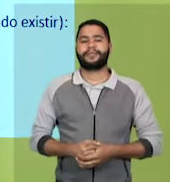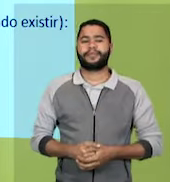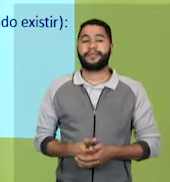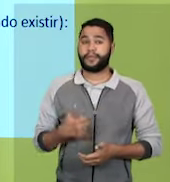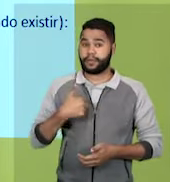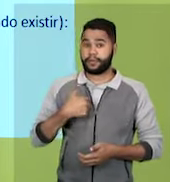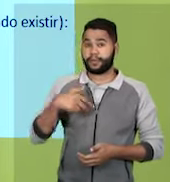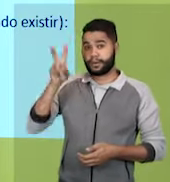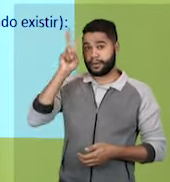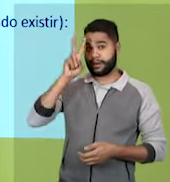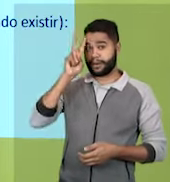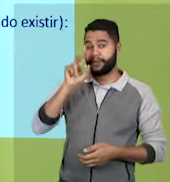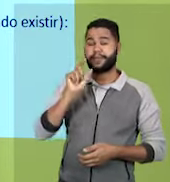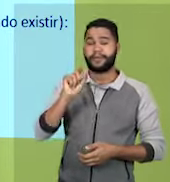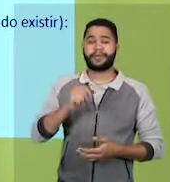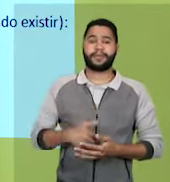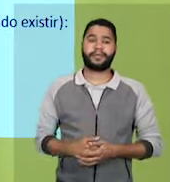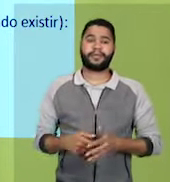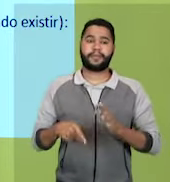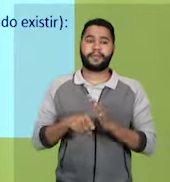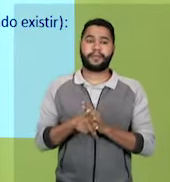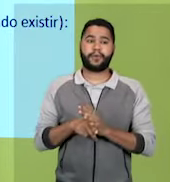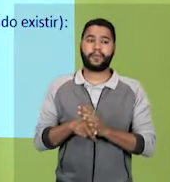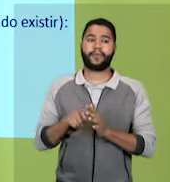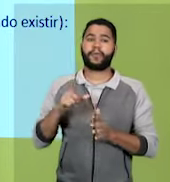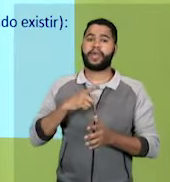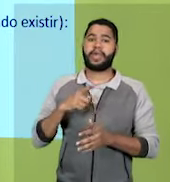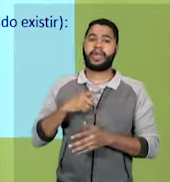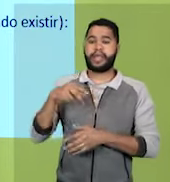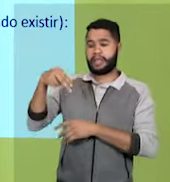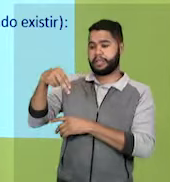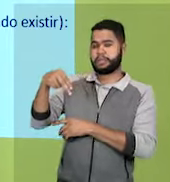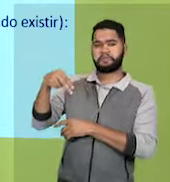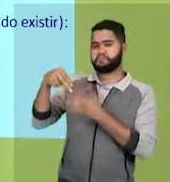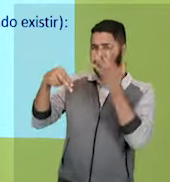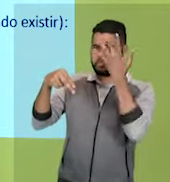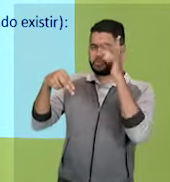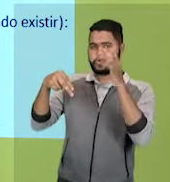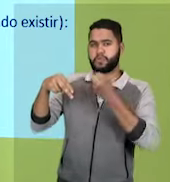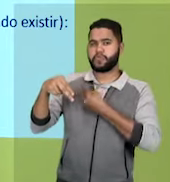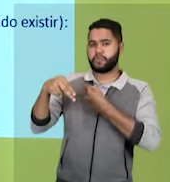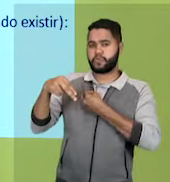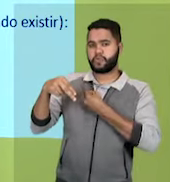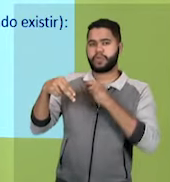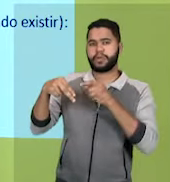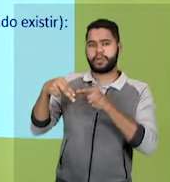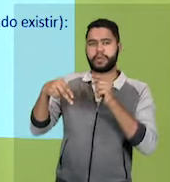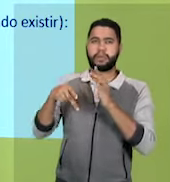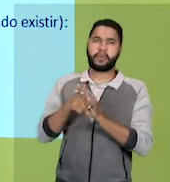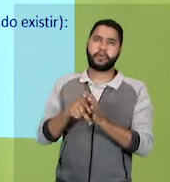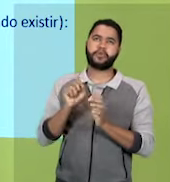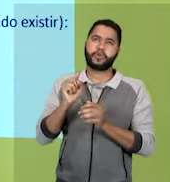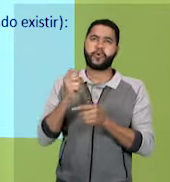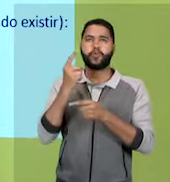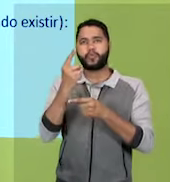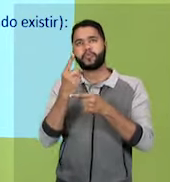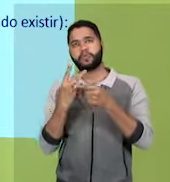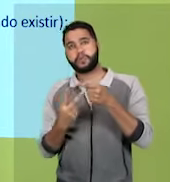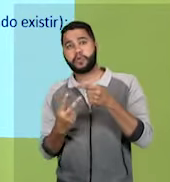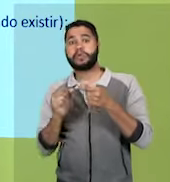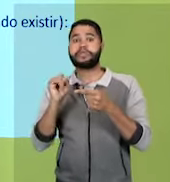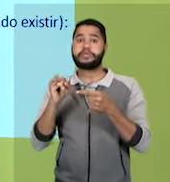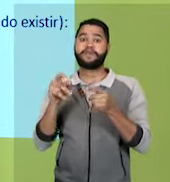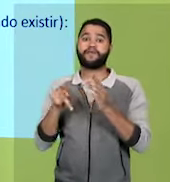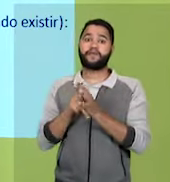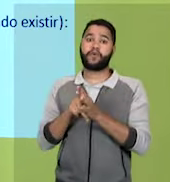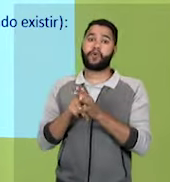tenho que lembrar que é uma raiz enésima, né? Eu não sei o valor do n, por exemplo, se for raiz quadrada, vai ser 1 sobre 2, se for raiz cúbica, vai ser 1